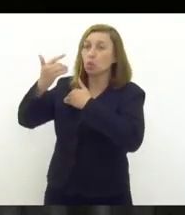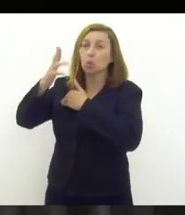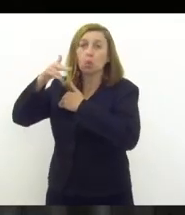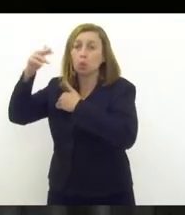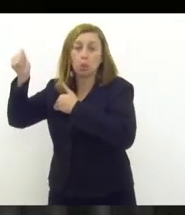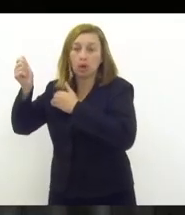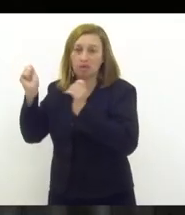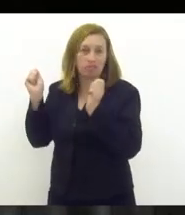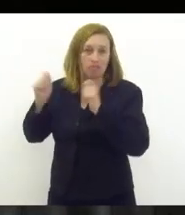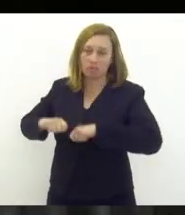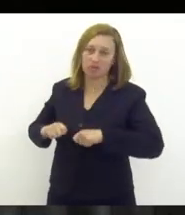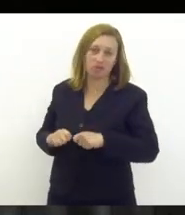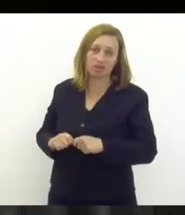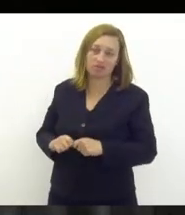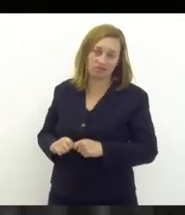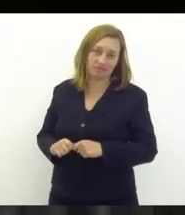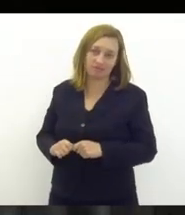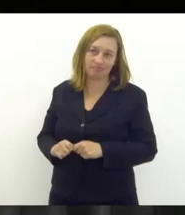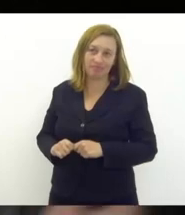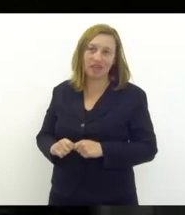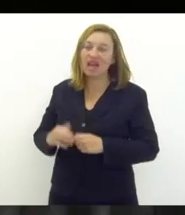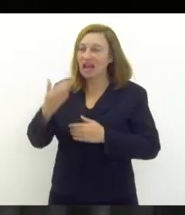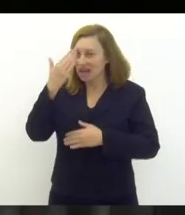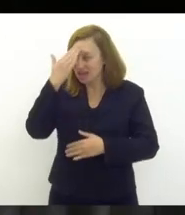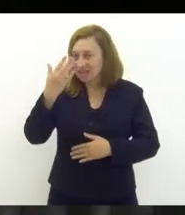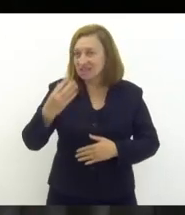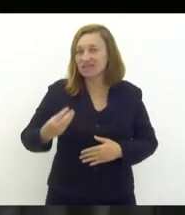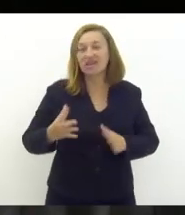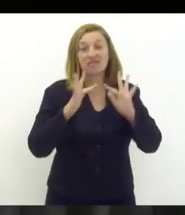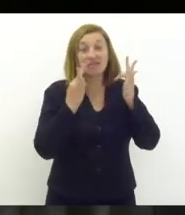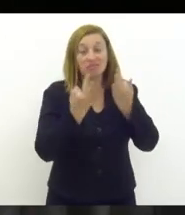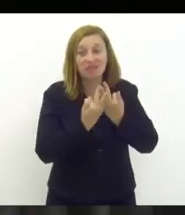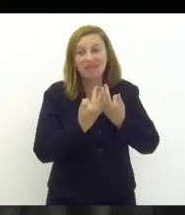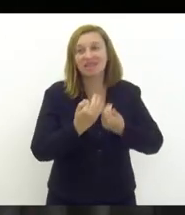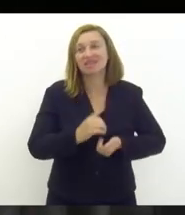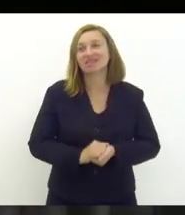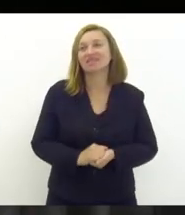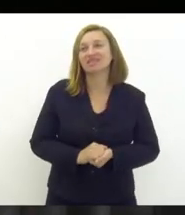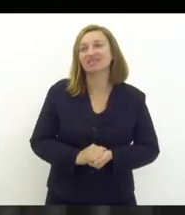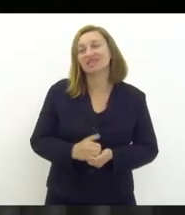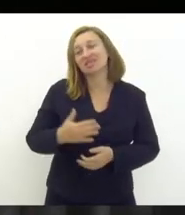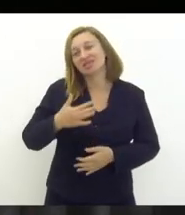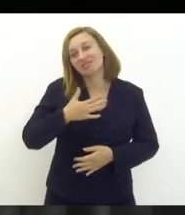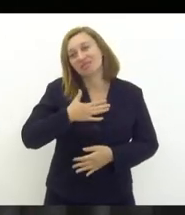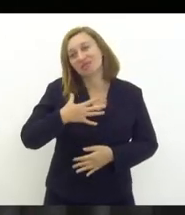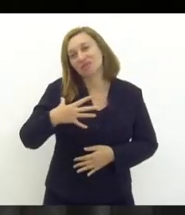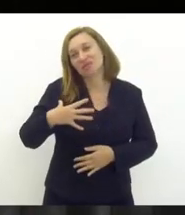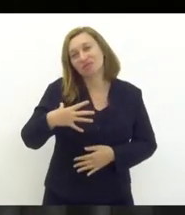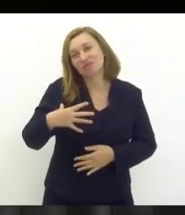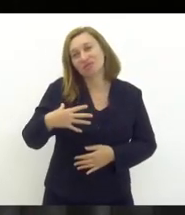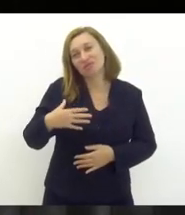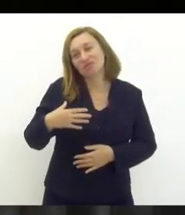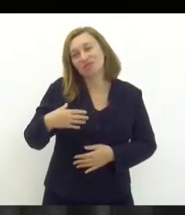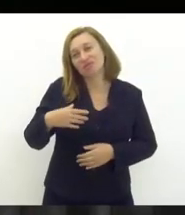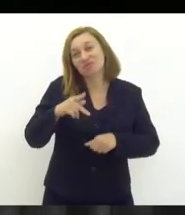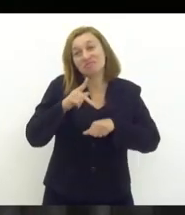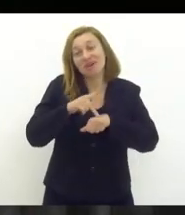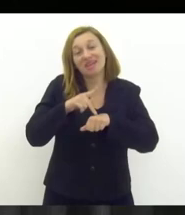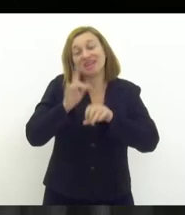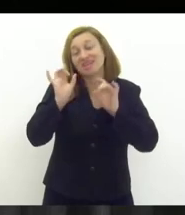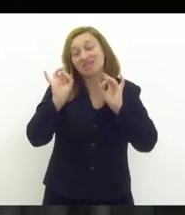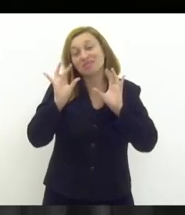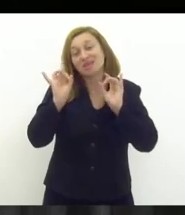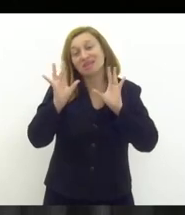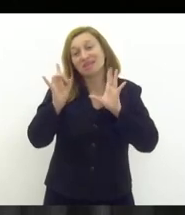sido possível agradeço a presença dos familiares dos meus tesouros né minhas riquezas meus